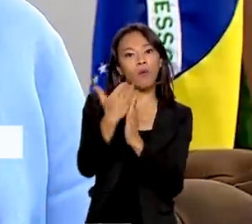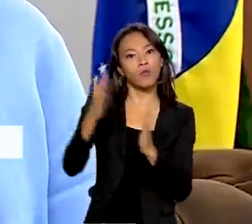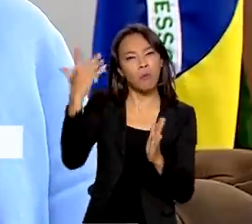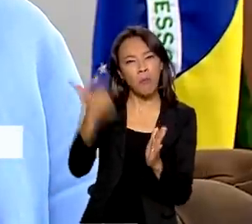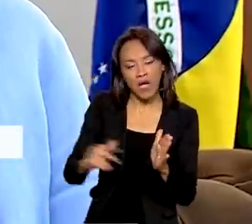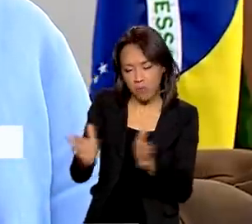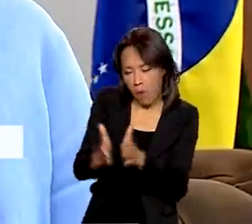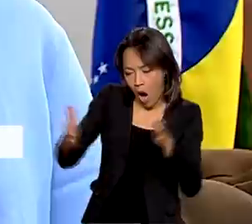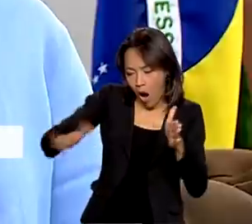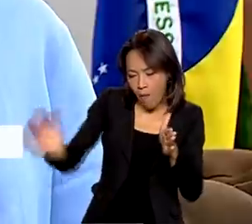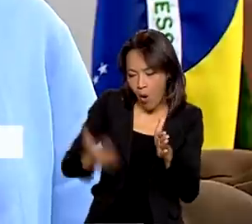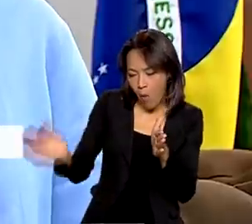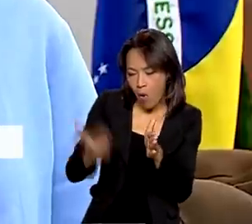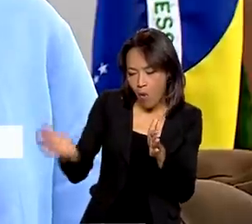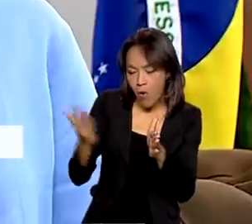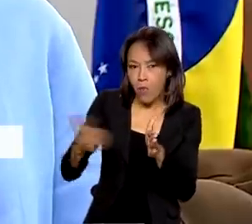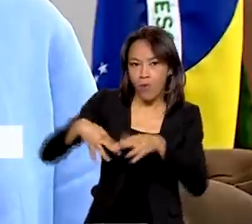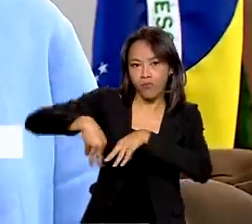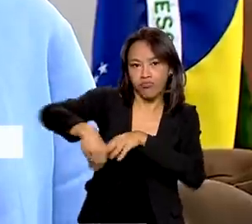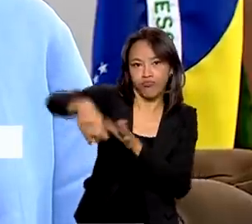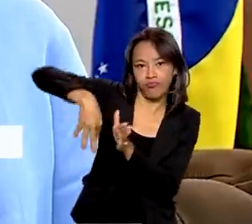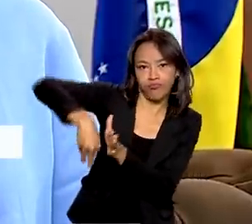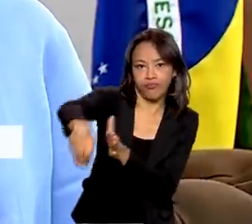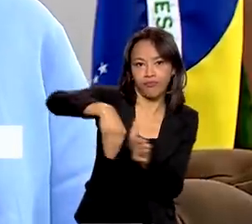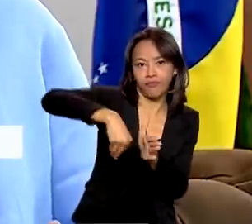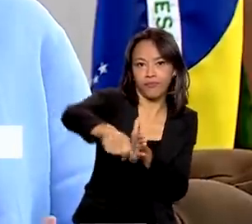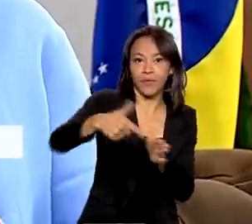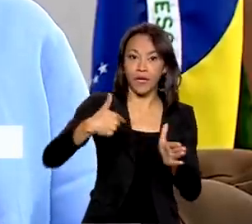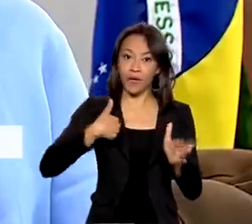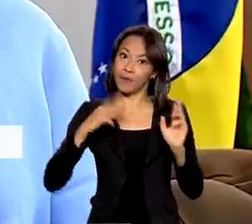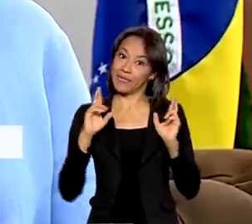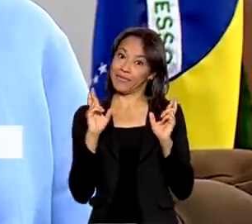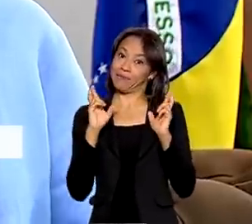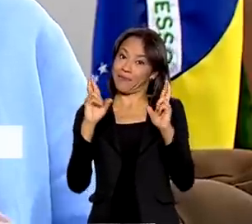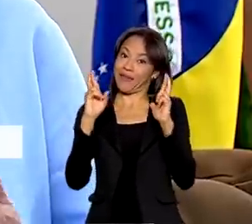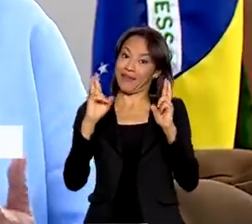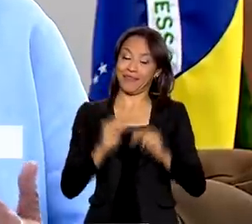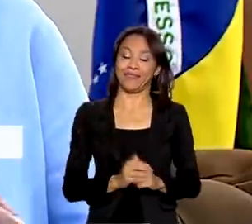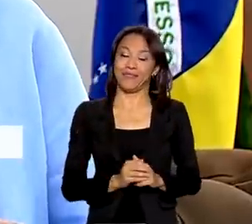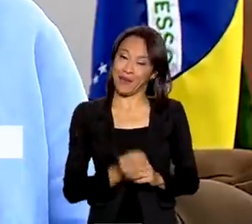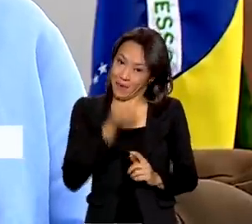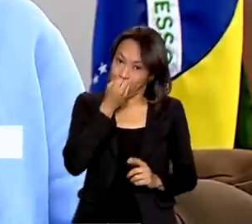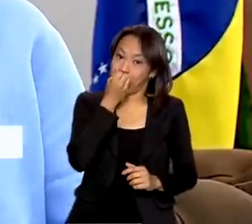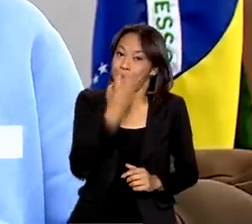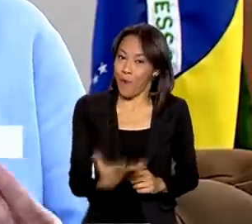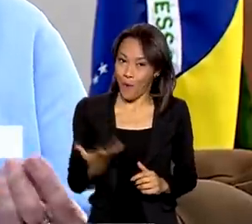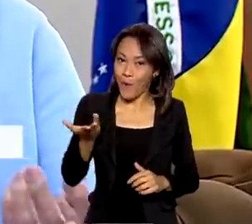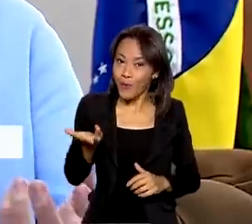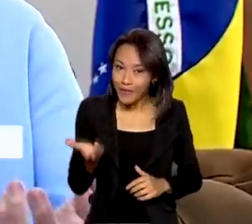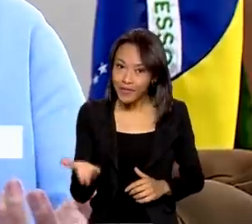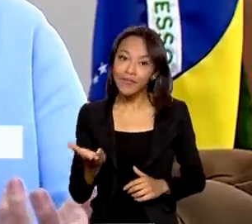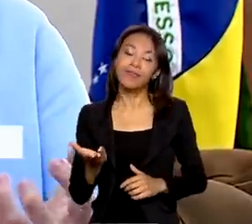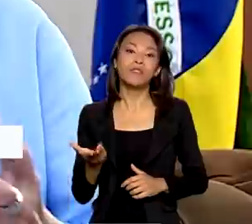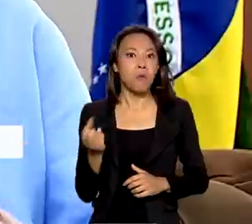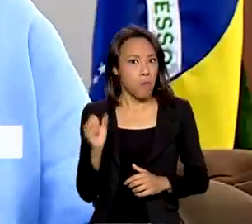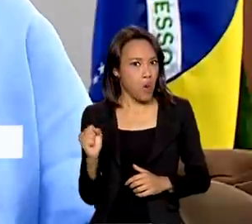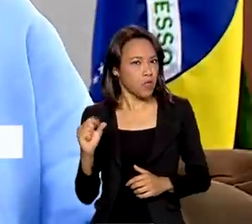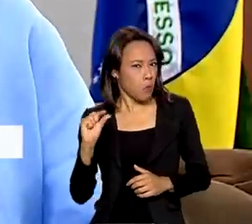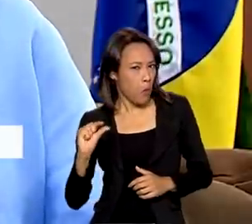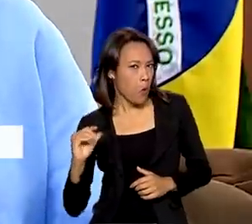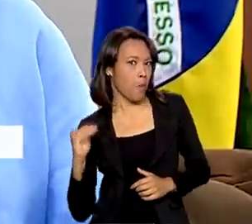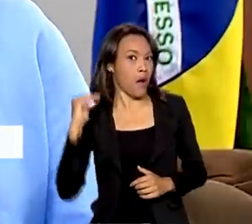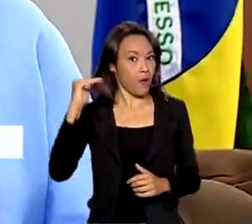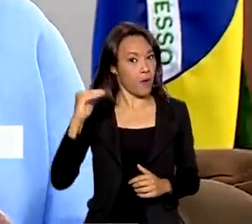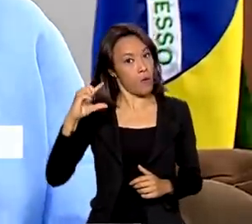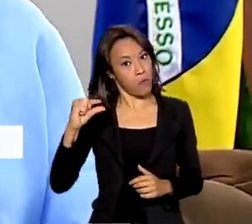produção da produtividade eu espero vão dessa é uma estimativa boa né ela pode ser um pouco maior